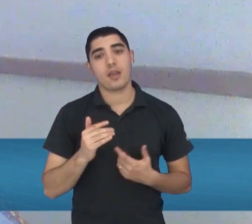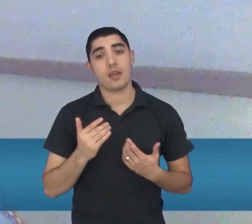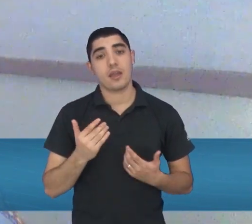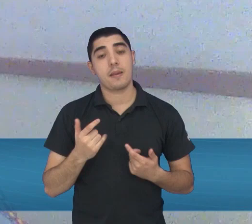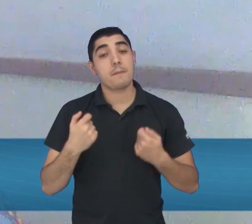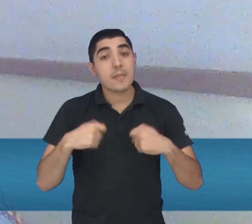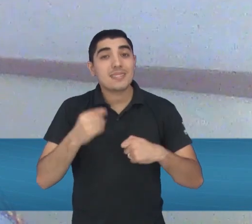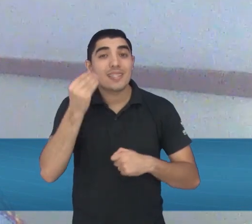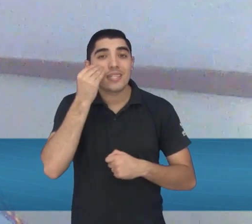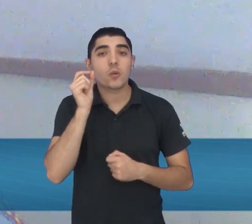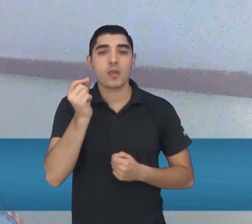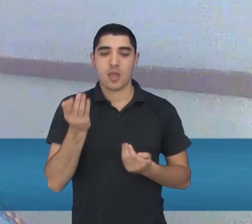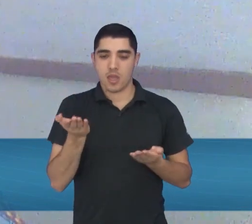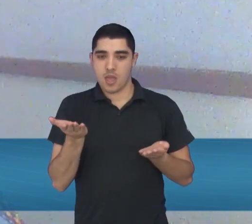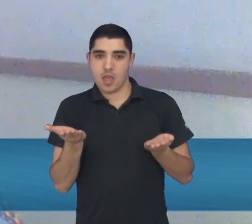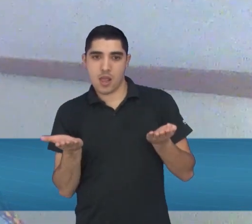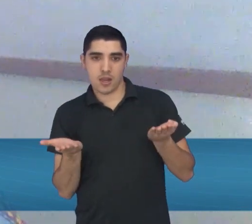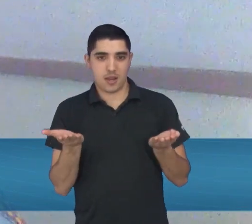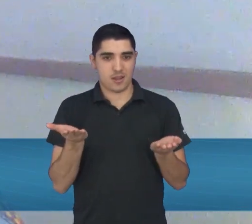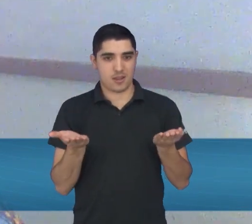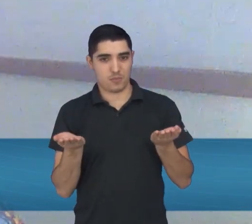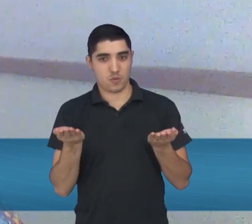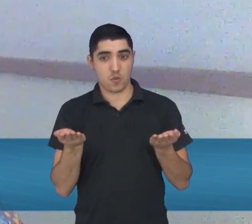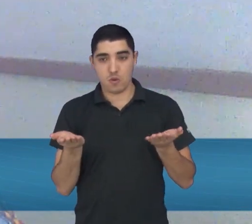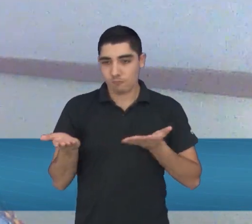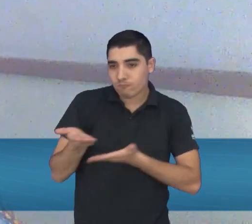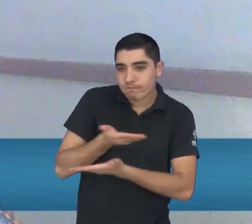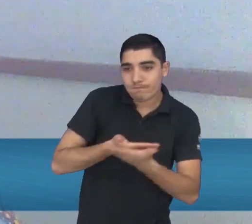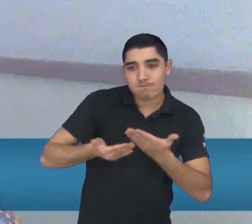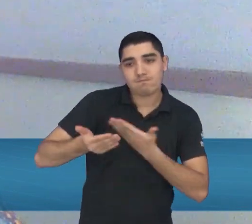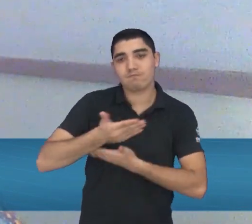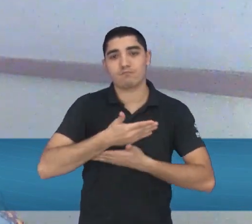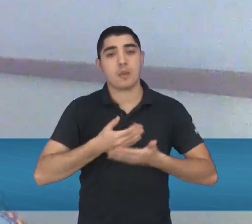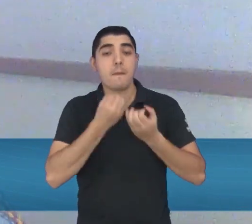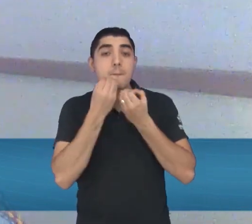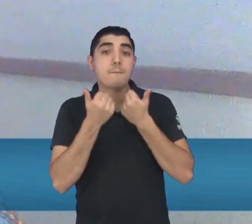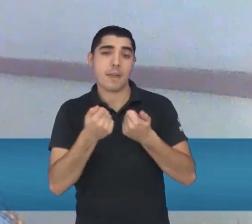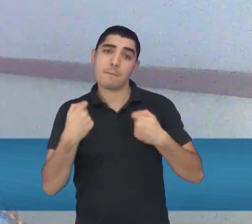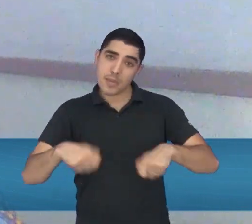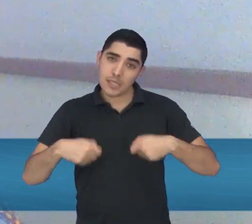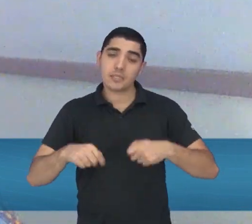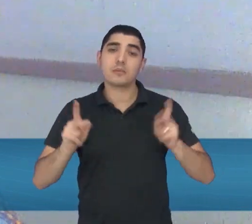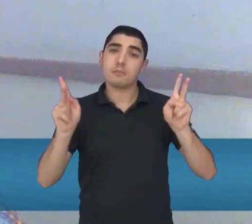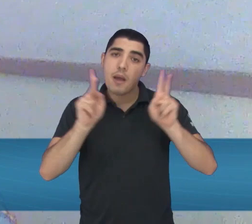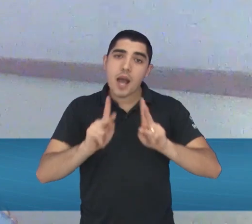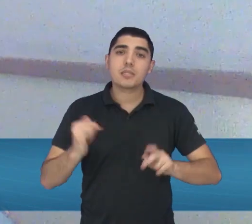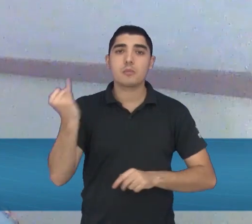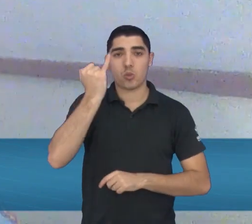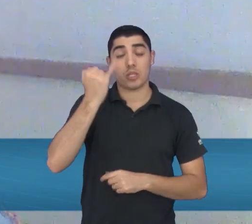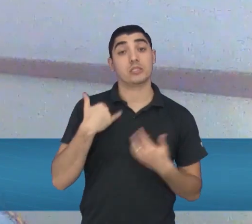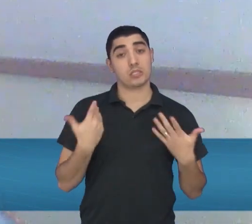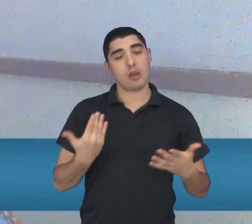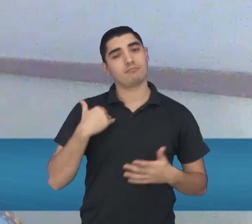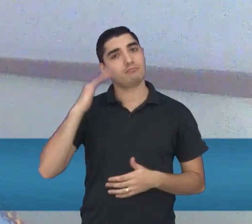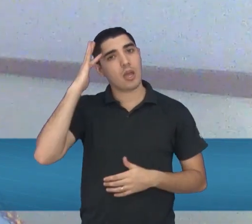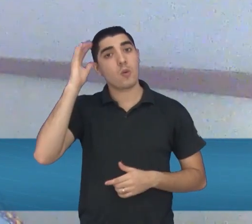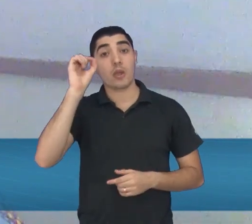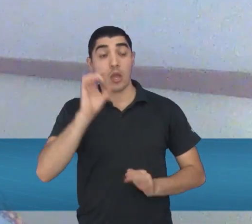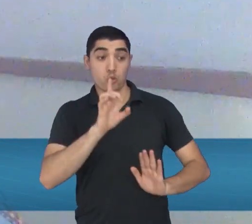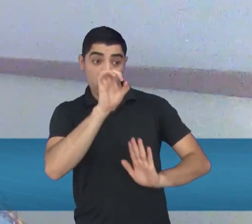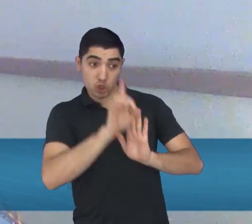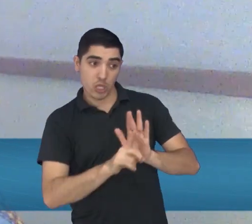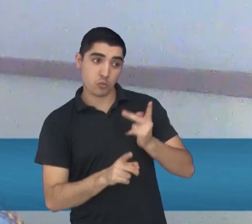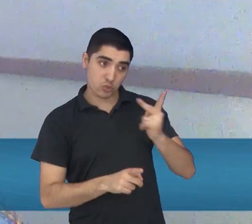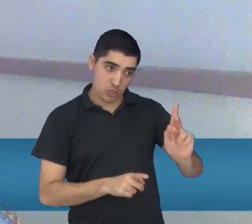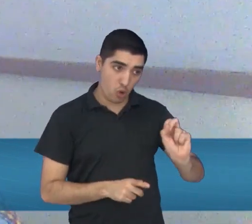manter o equilíbrio, o bom convívio entre os moradores, né? Então, eu sempre coloco o direito de um, mas também o direito